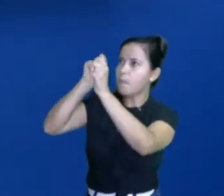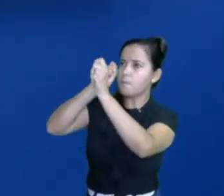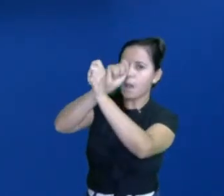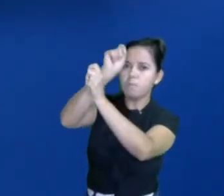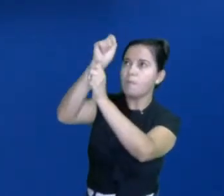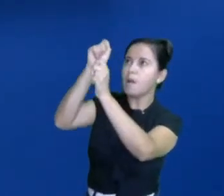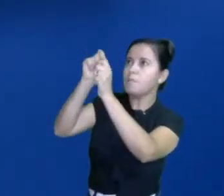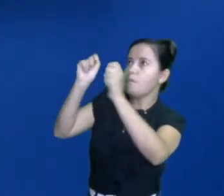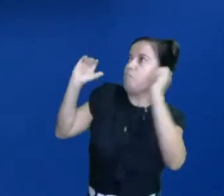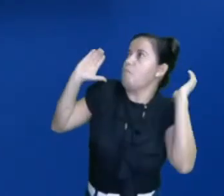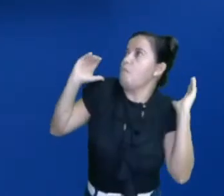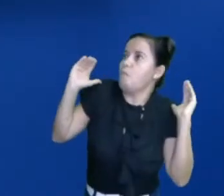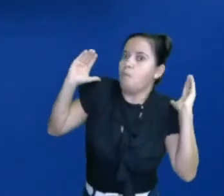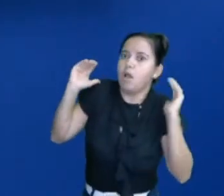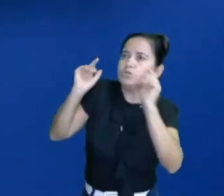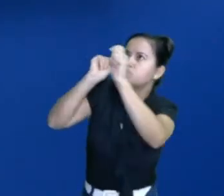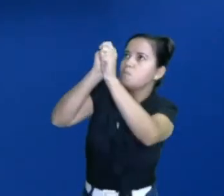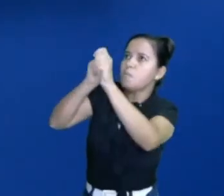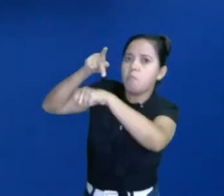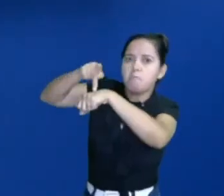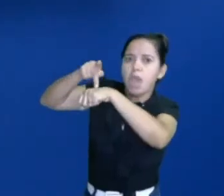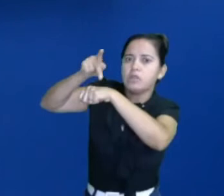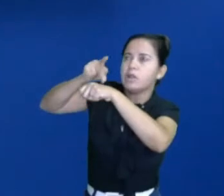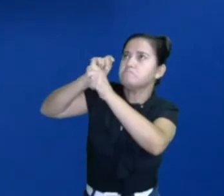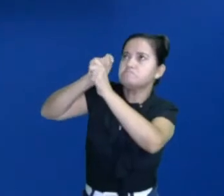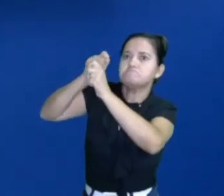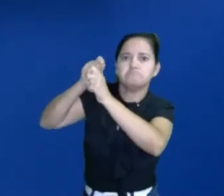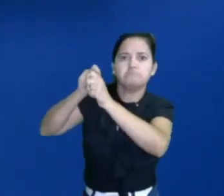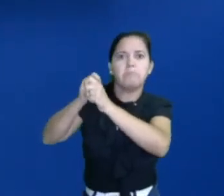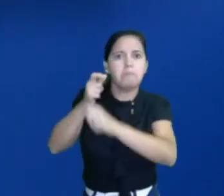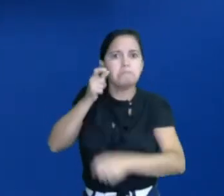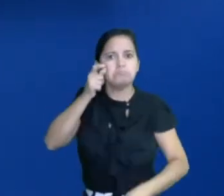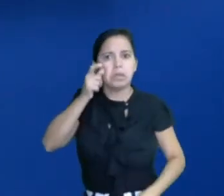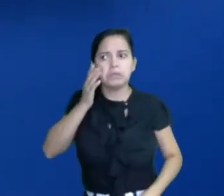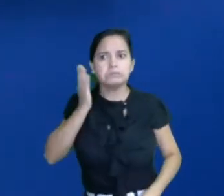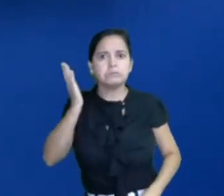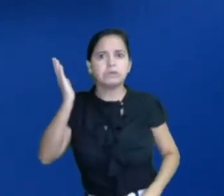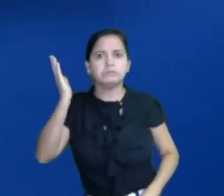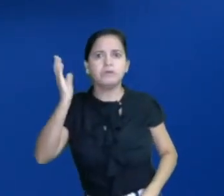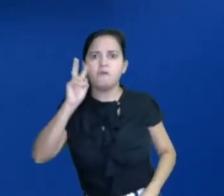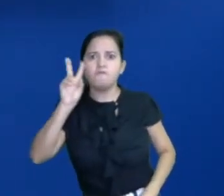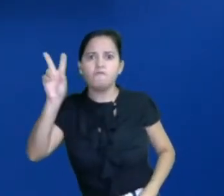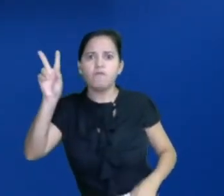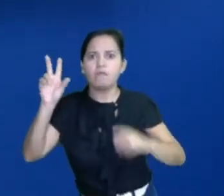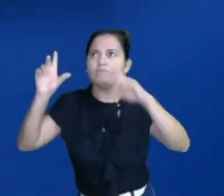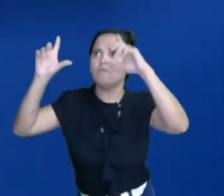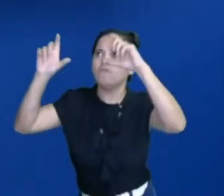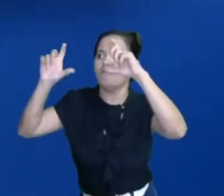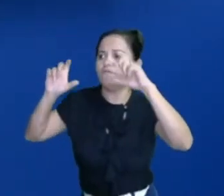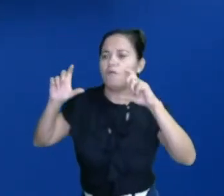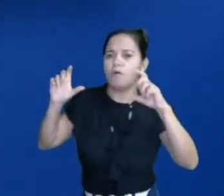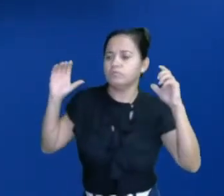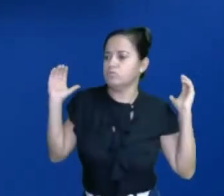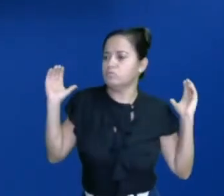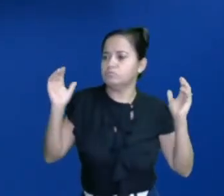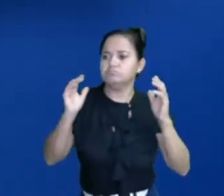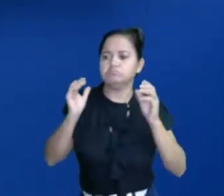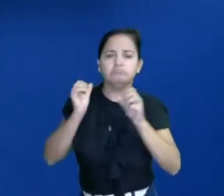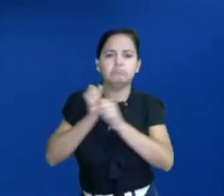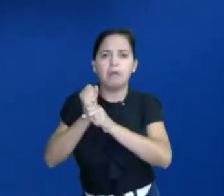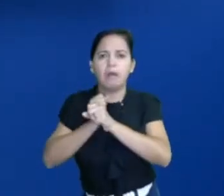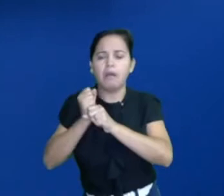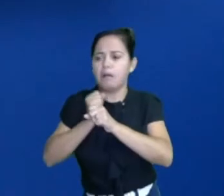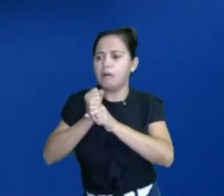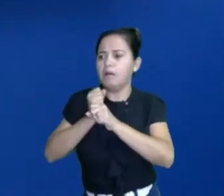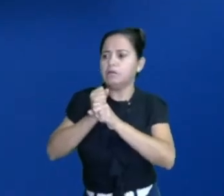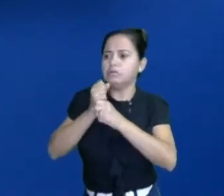Patrimônio material, tá vendo? Interessante, não é? Olha só as fotos tiradas, né? Do antes, depois, como